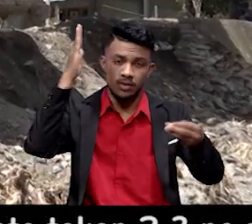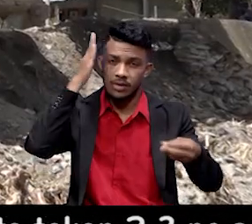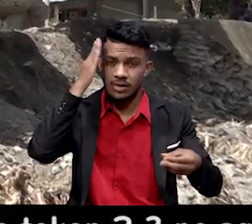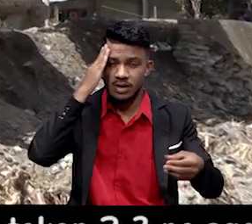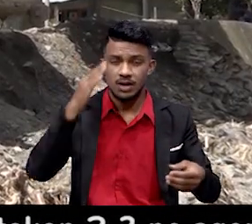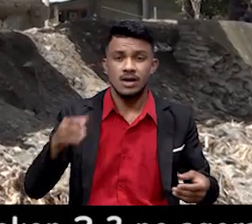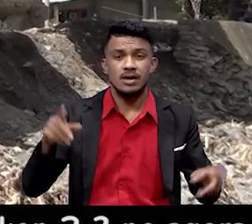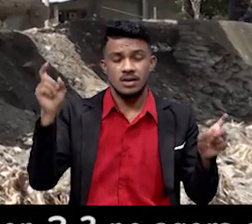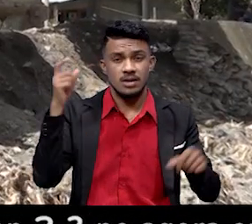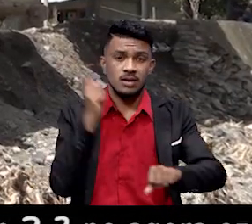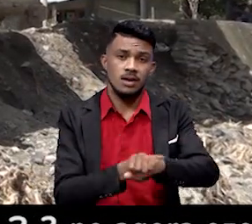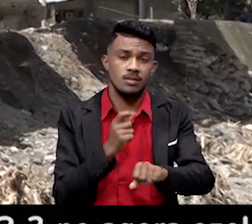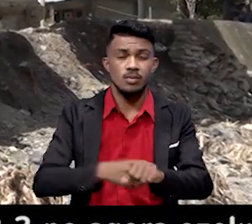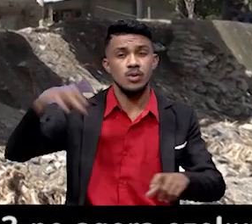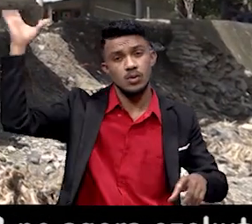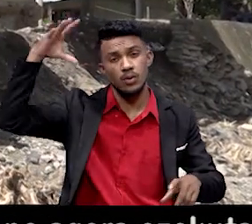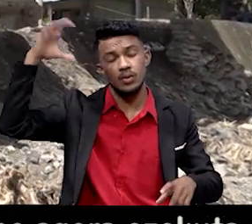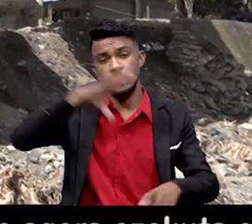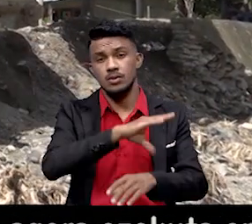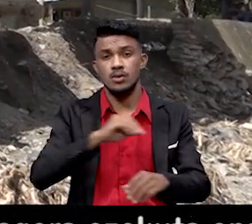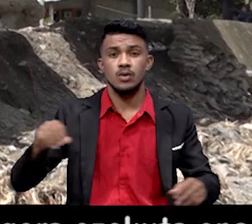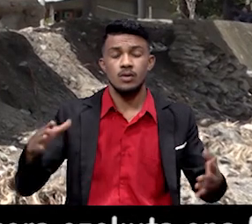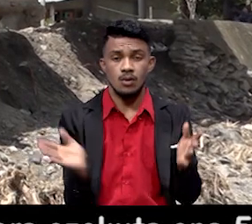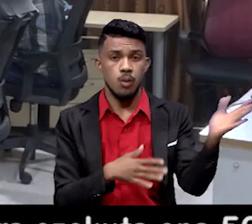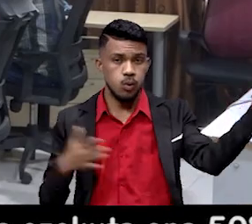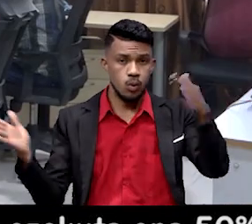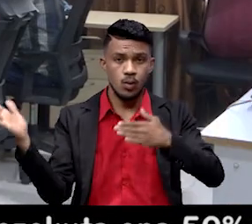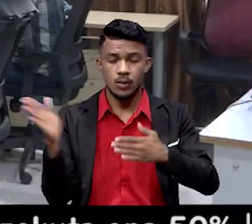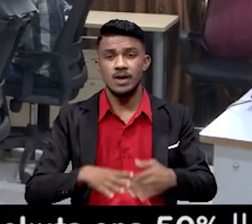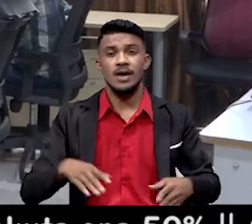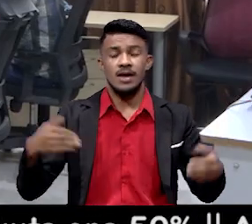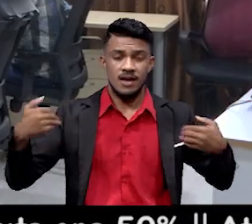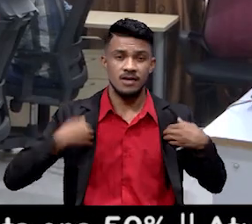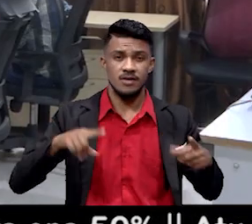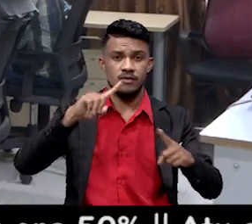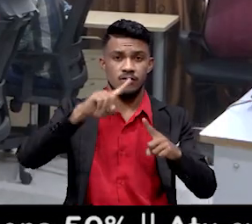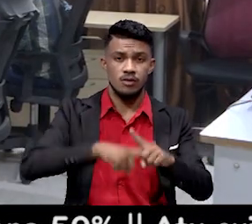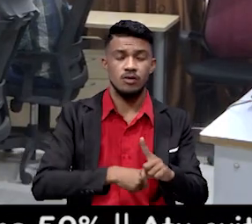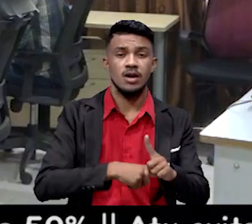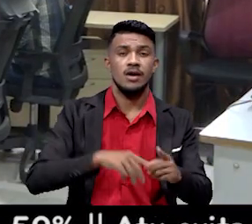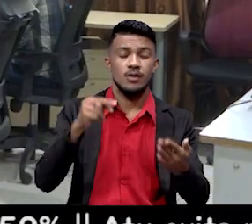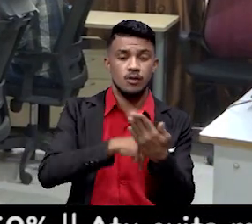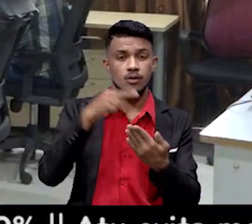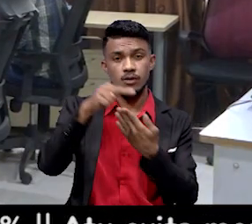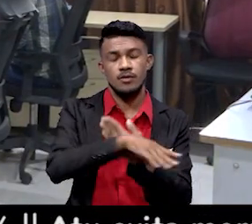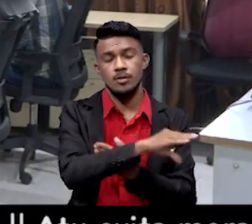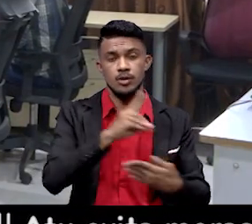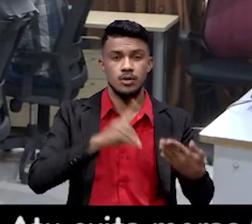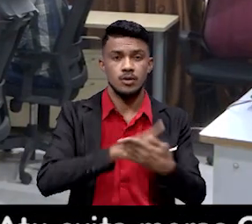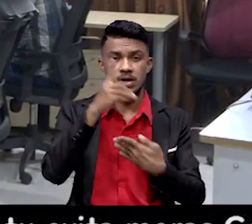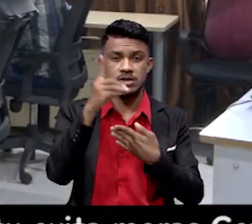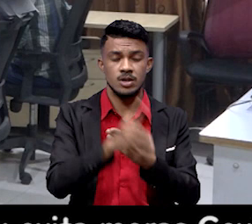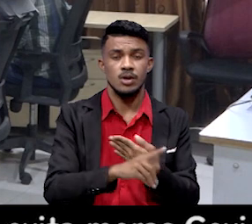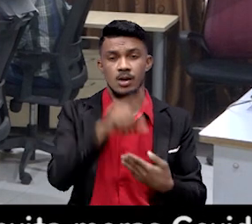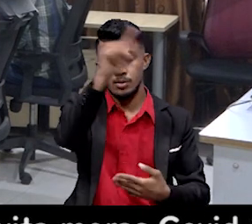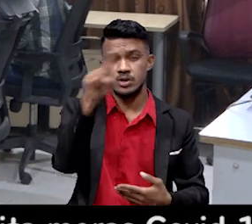e a tendência atu forma em novembro ka início dezembro ho probabilidade porcento ne nulu resin lima to hitu nulu